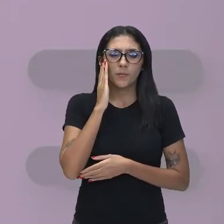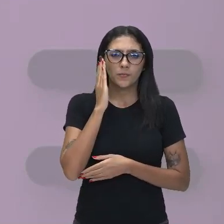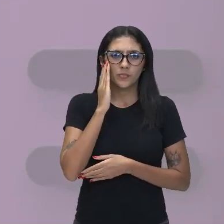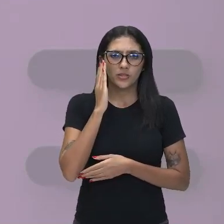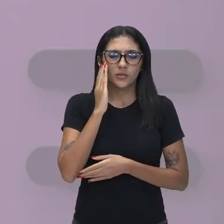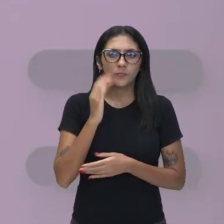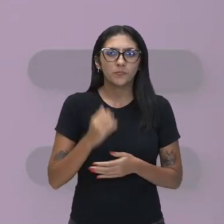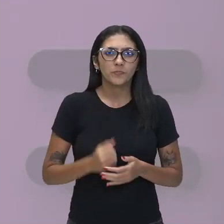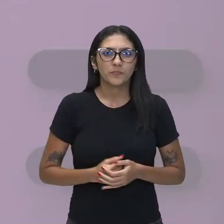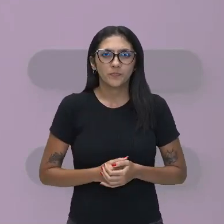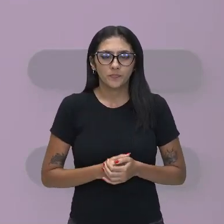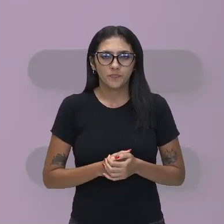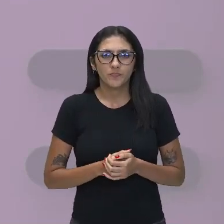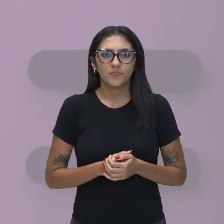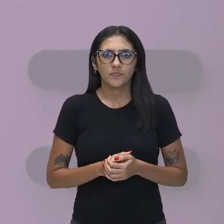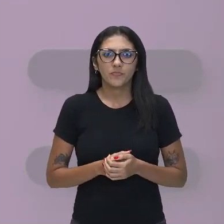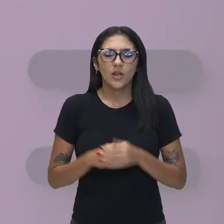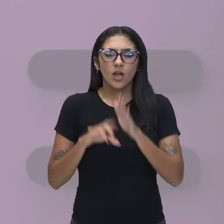aquela escala que